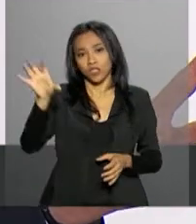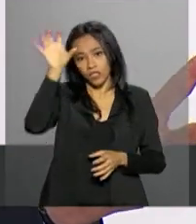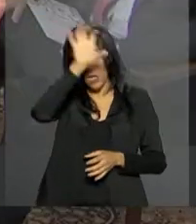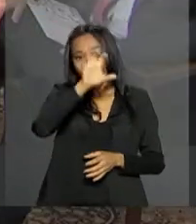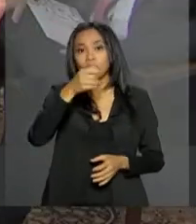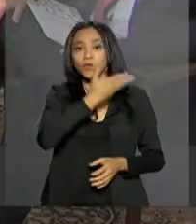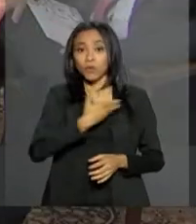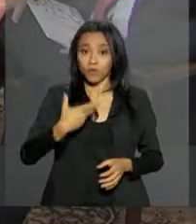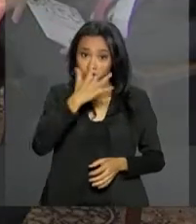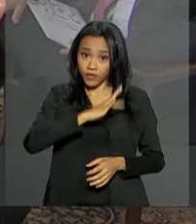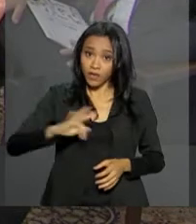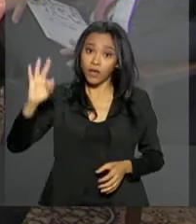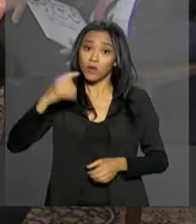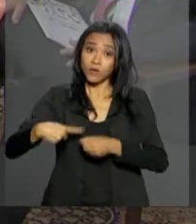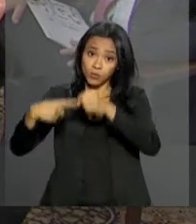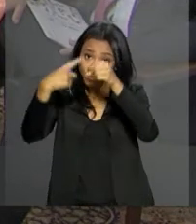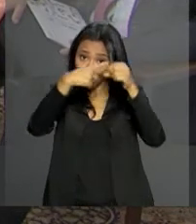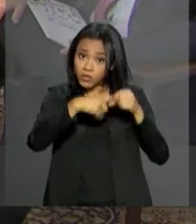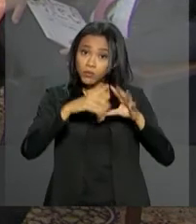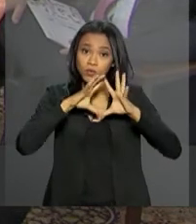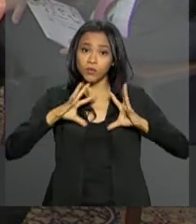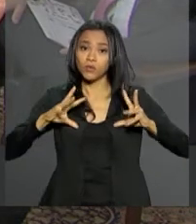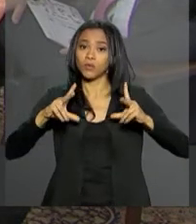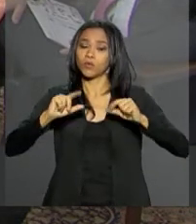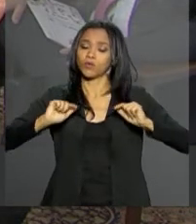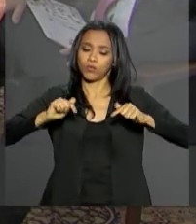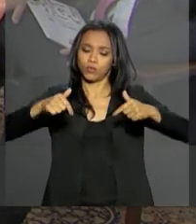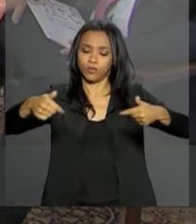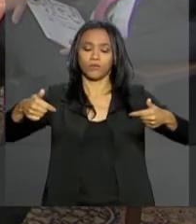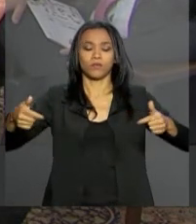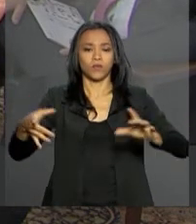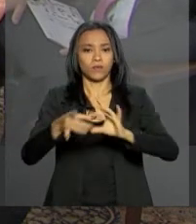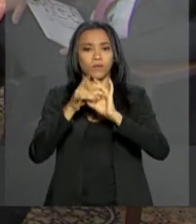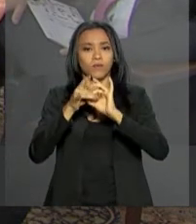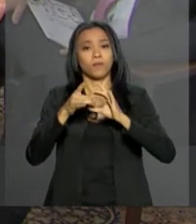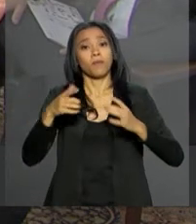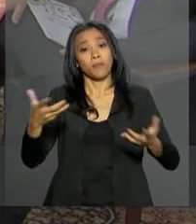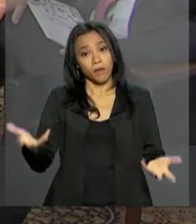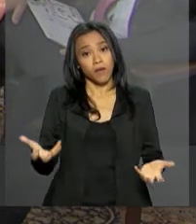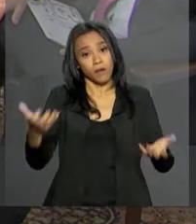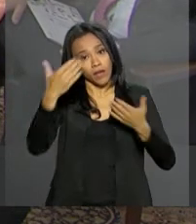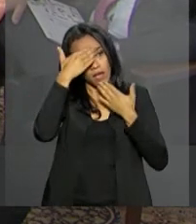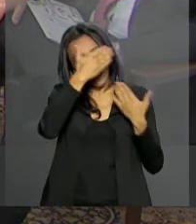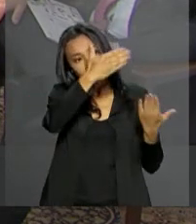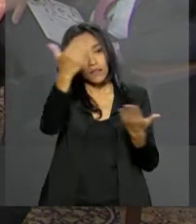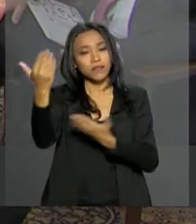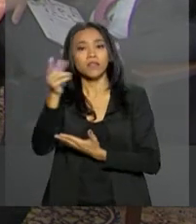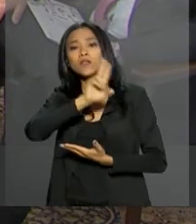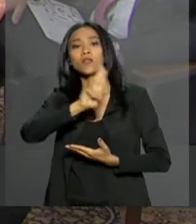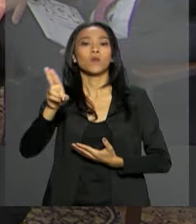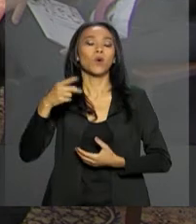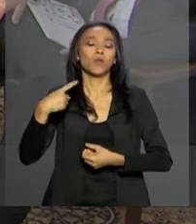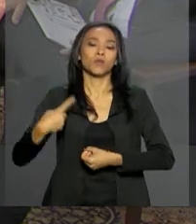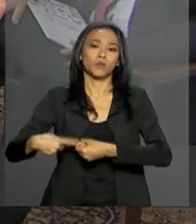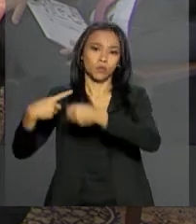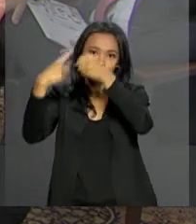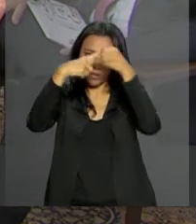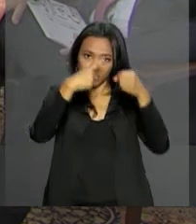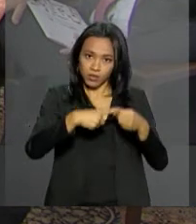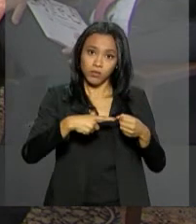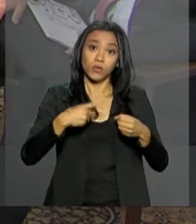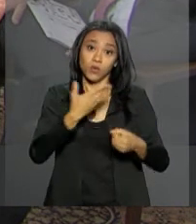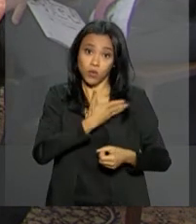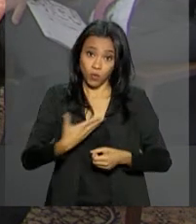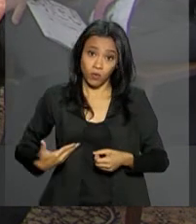municípios então quando josete diz olha aqui é eu quero agradecer em nome dos municípios brasileiros o que o governo fez